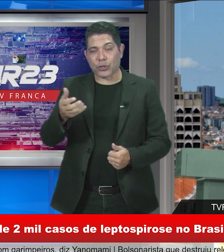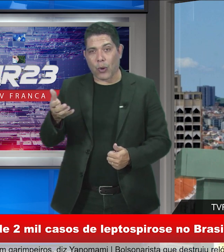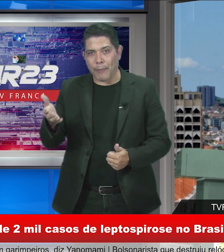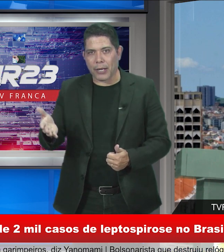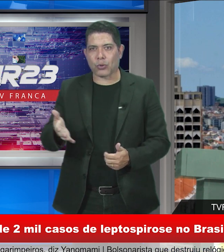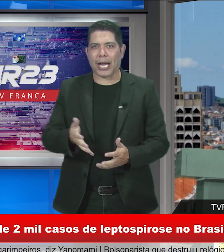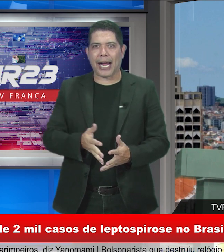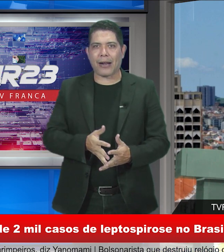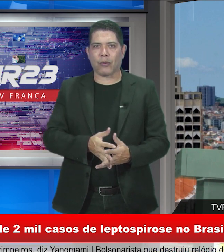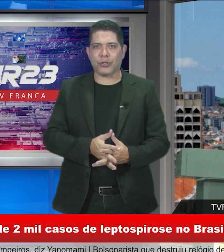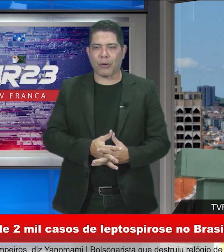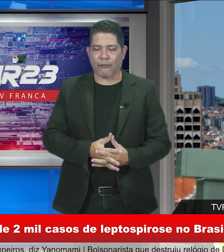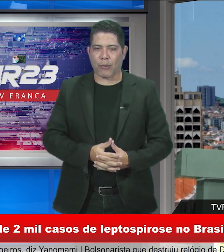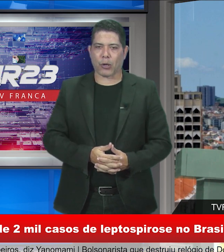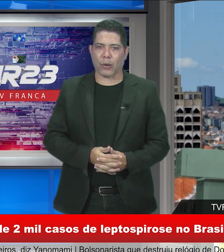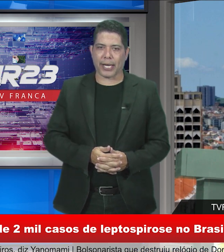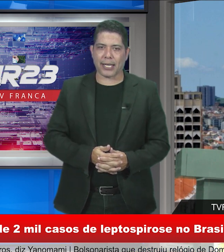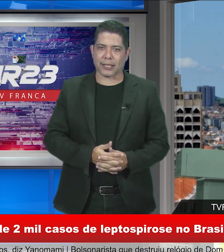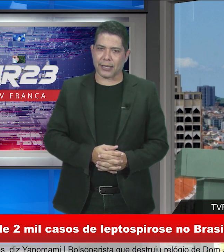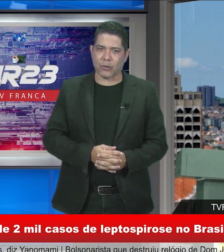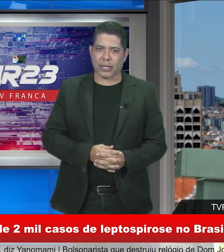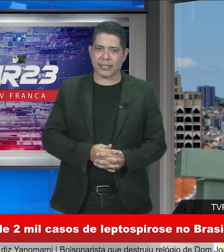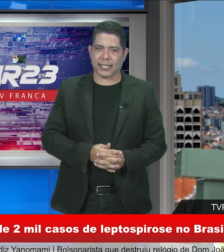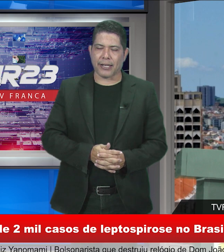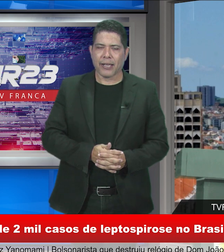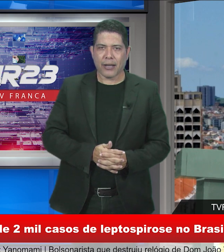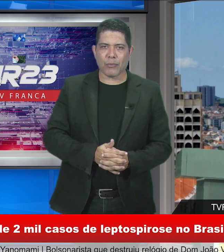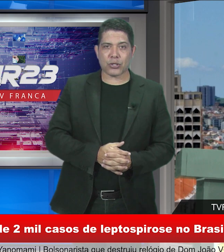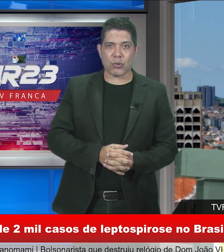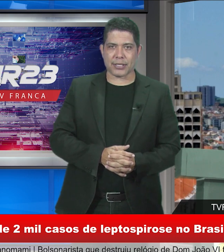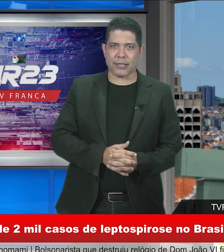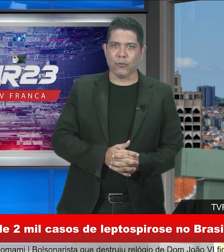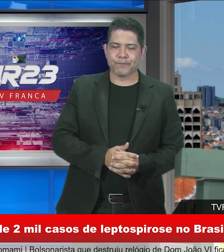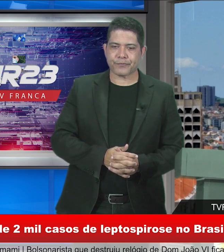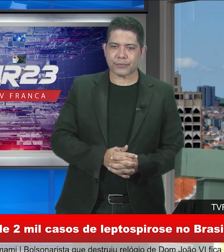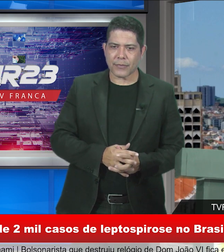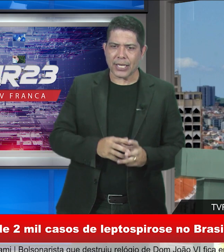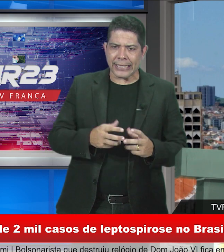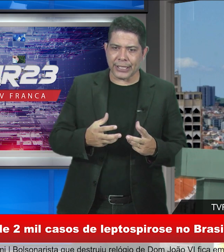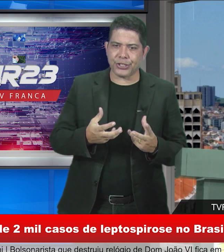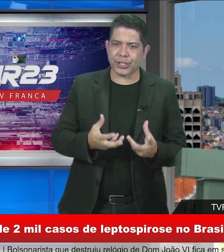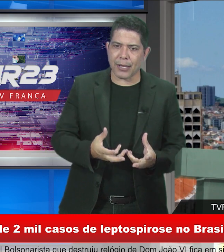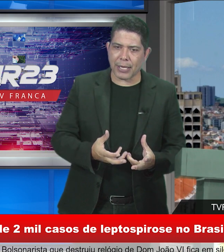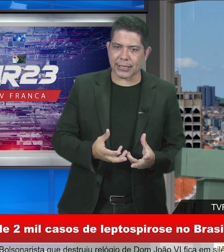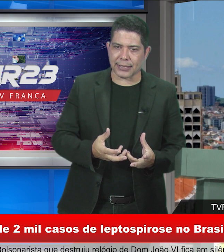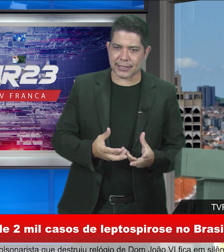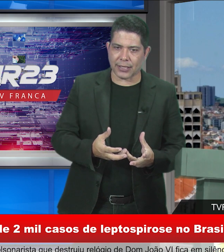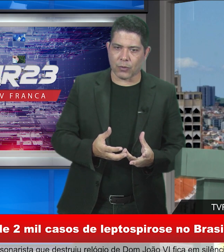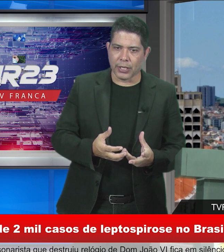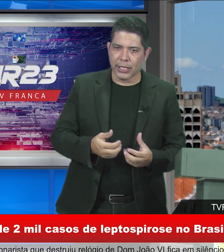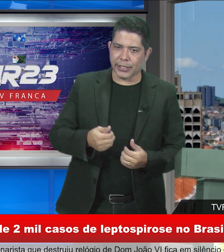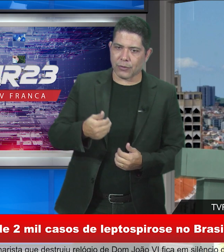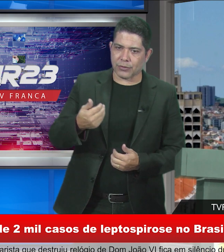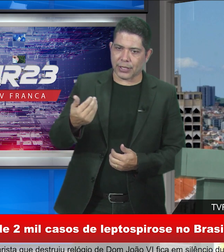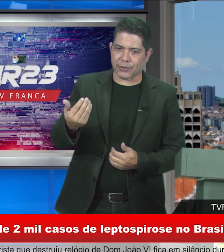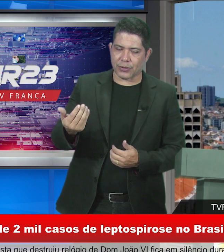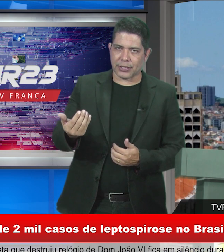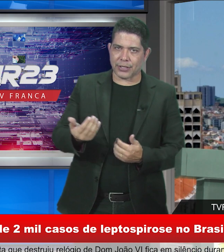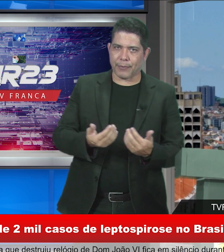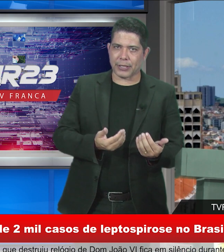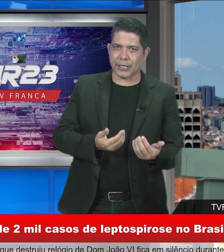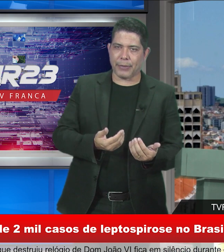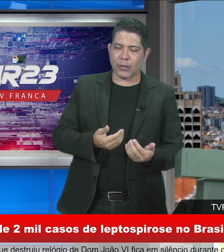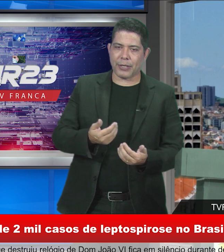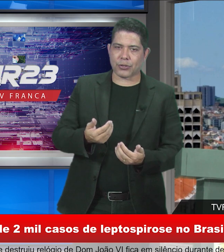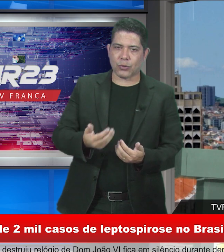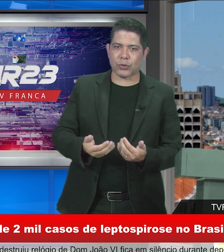o escoamento da água de uma forma correta. Então, quer dizer, é uma situação que chama a atenção, e eu não sei se vocês